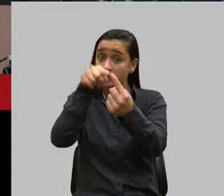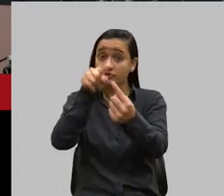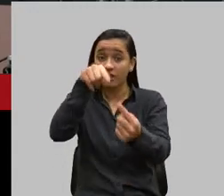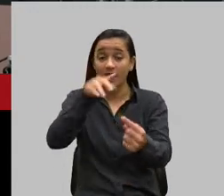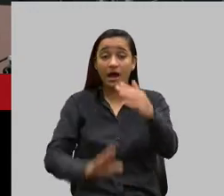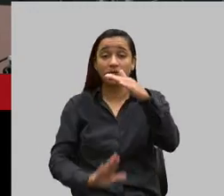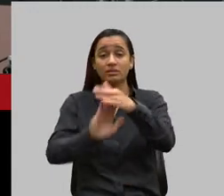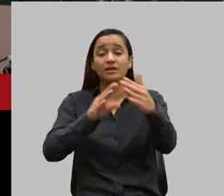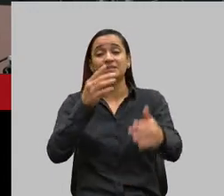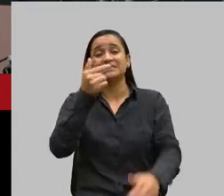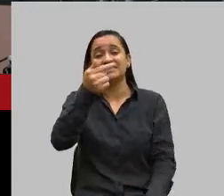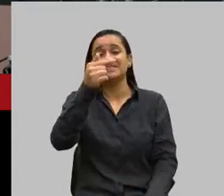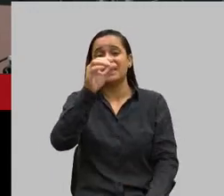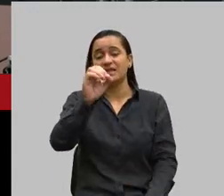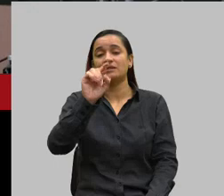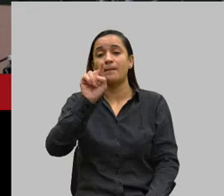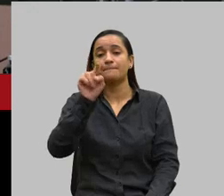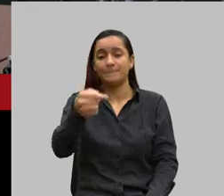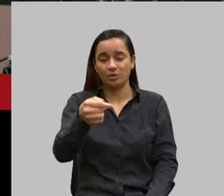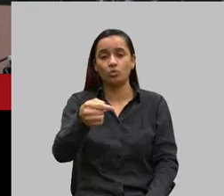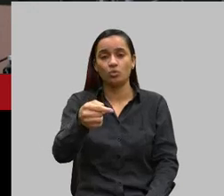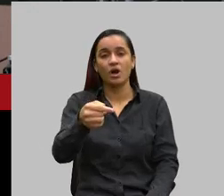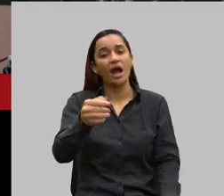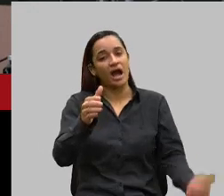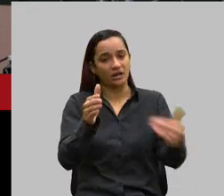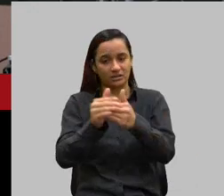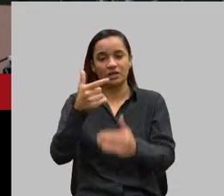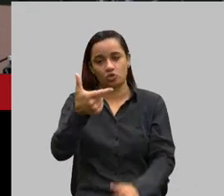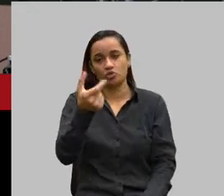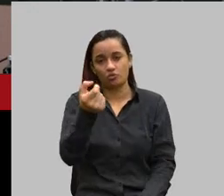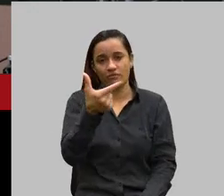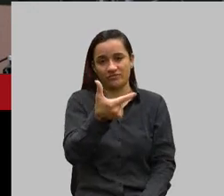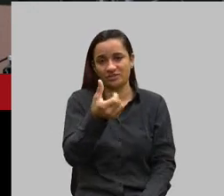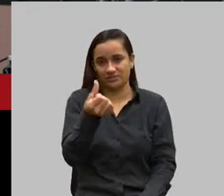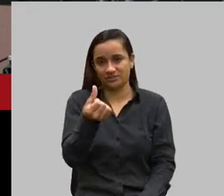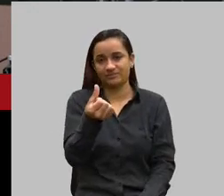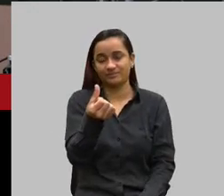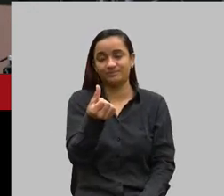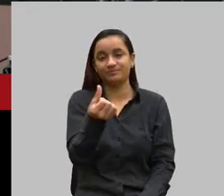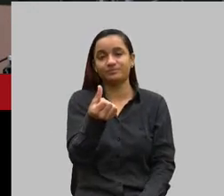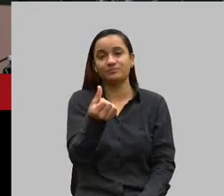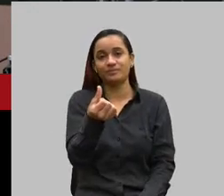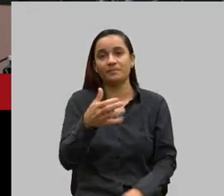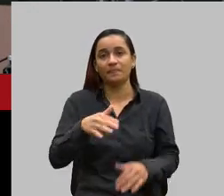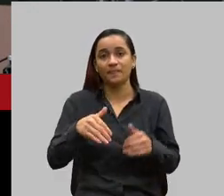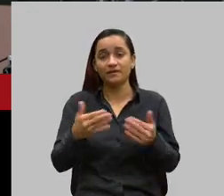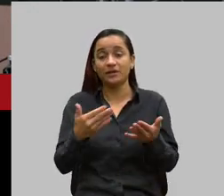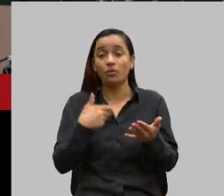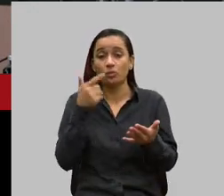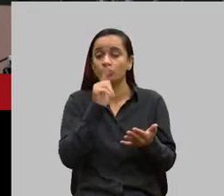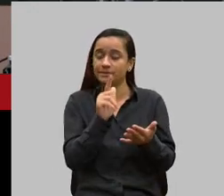títulos até 2026 tirando aí né dessa